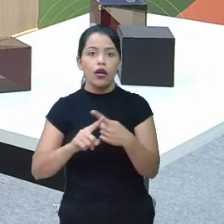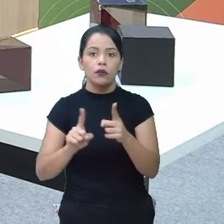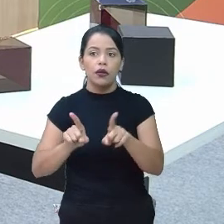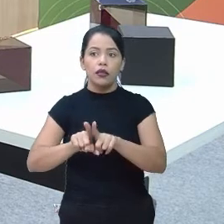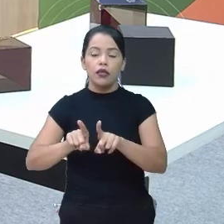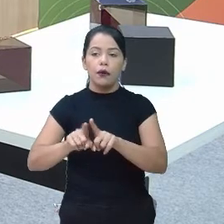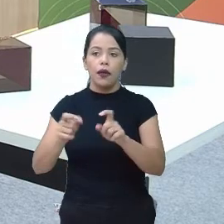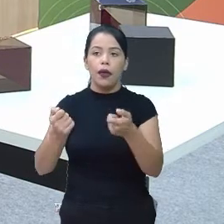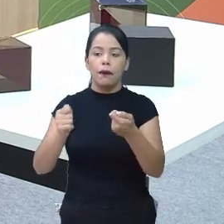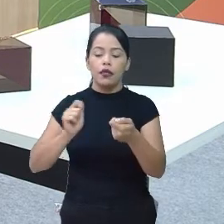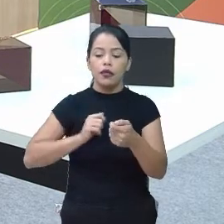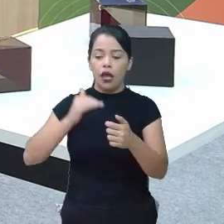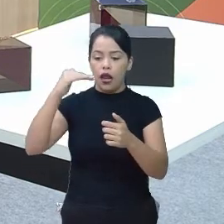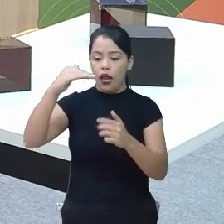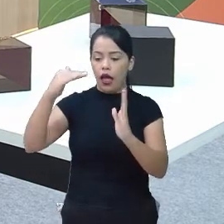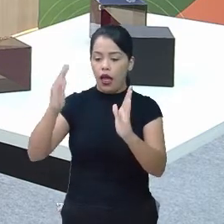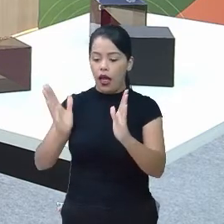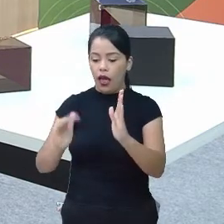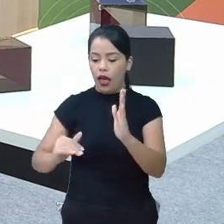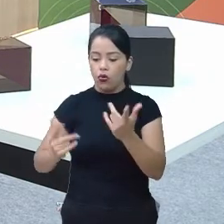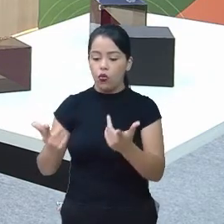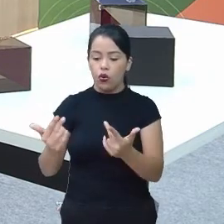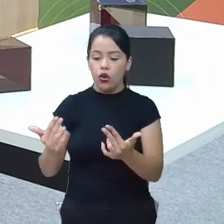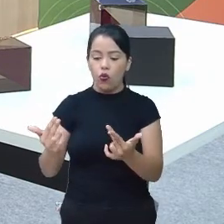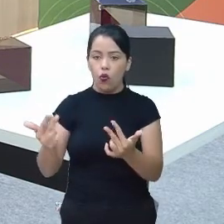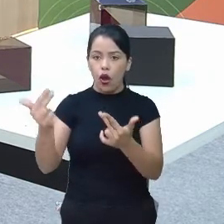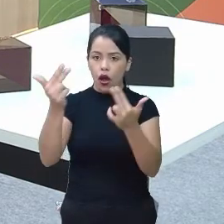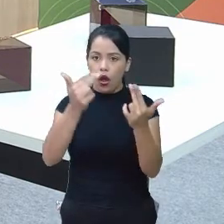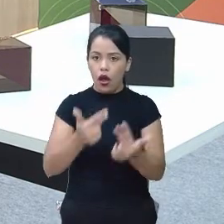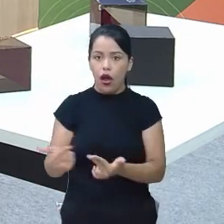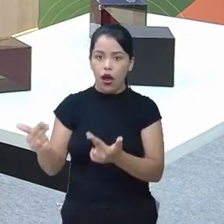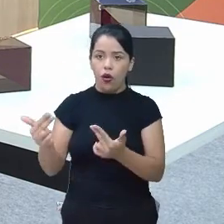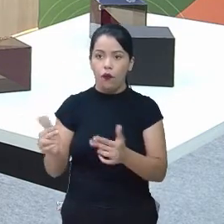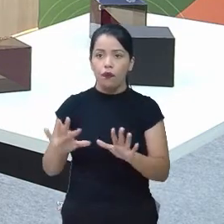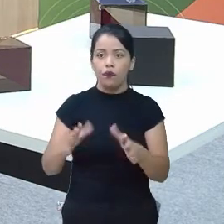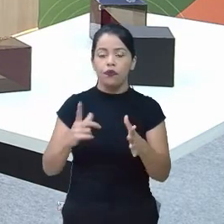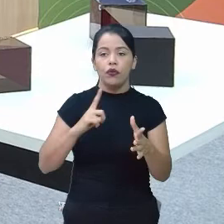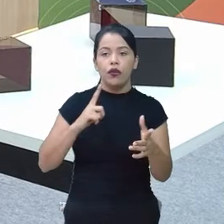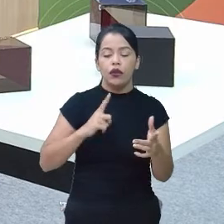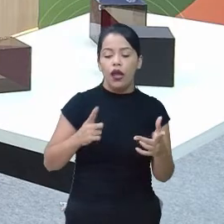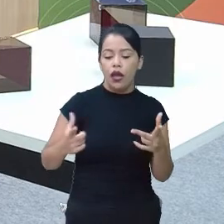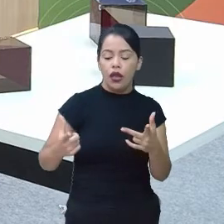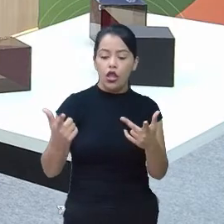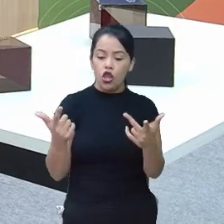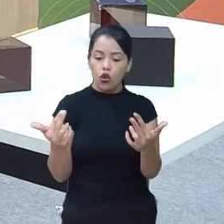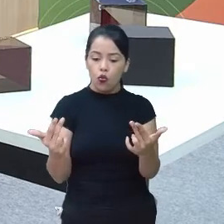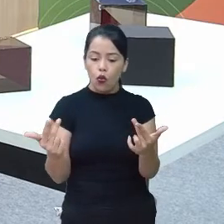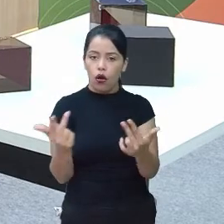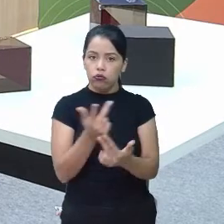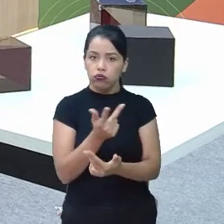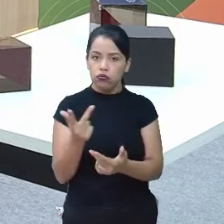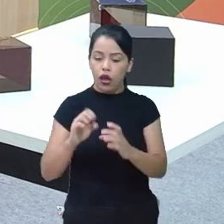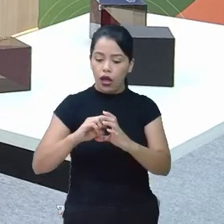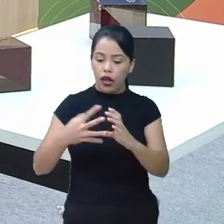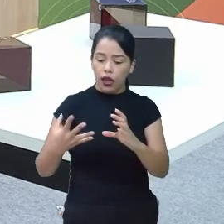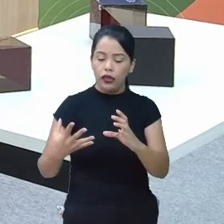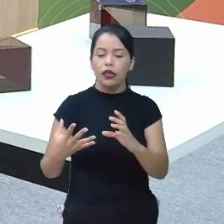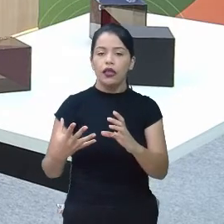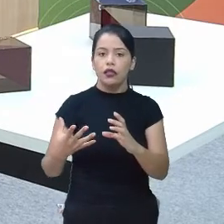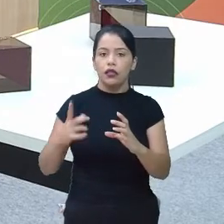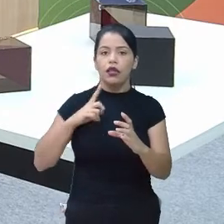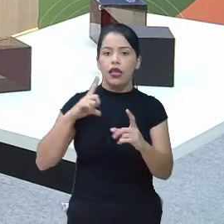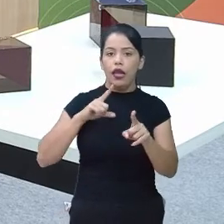medida. Então, se ele atende todas as características do retângulo, que é ter 4 ângulos de 90 graus,